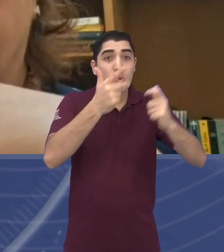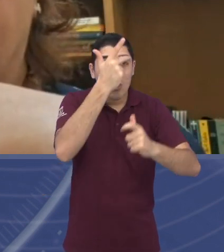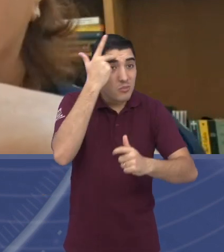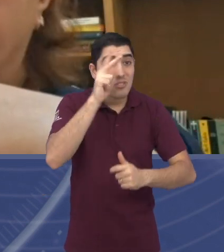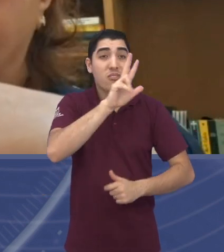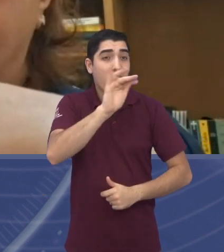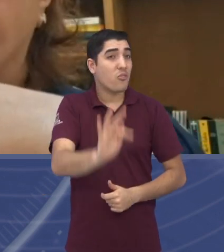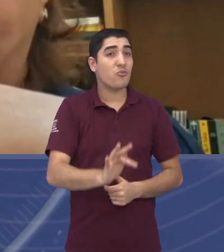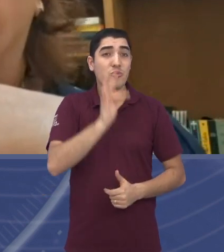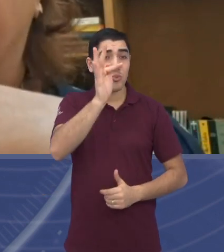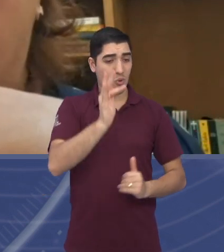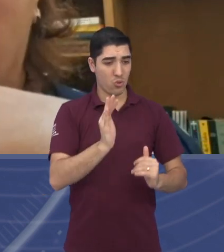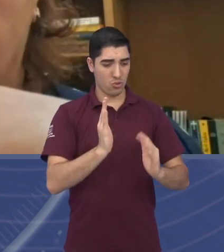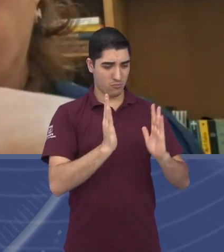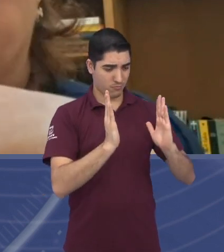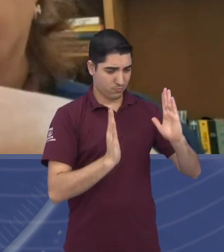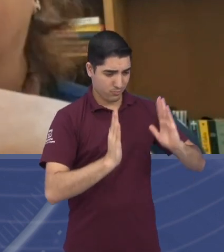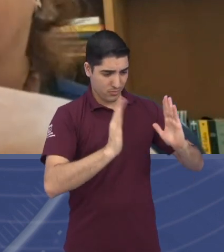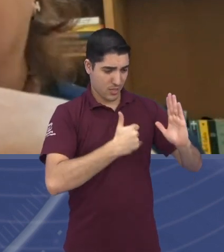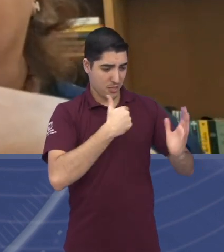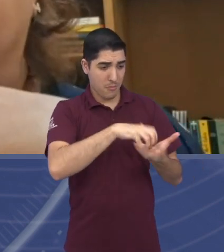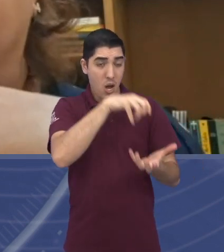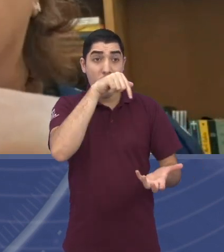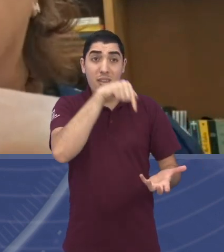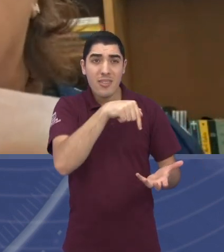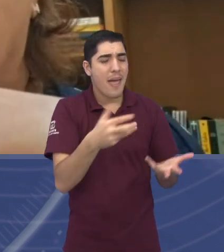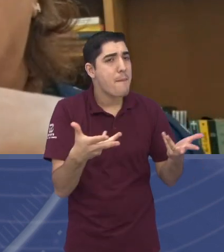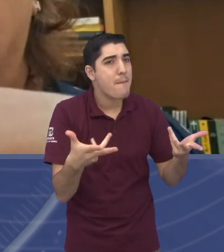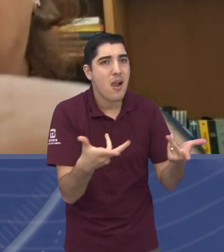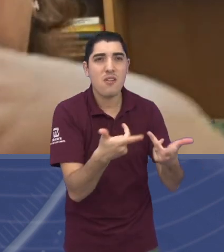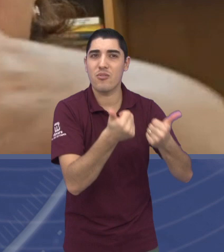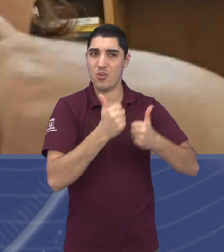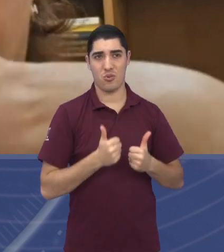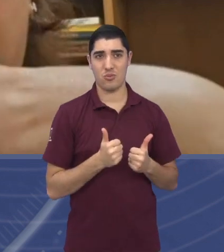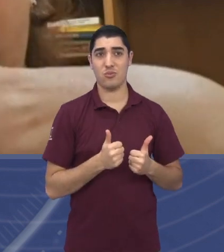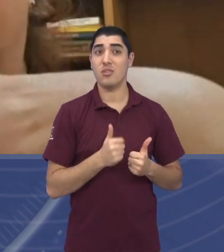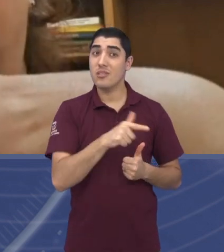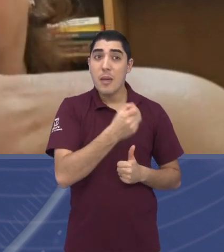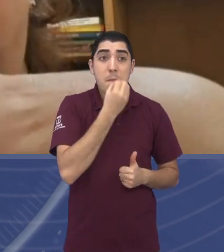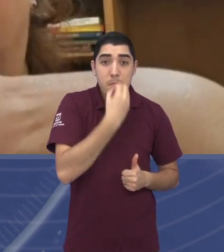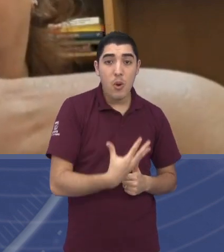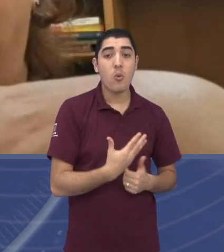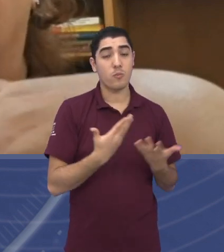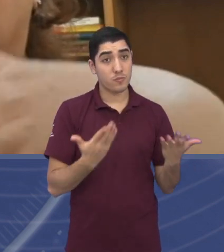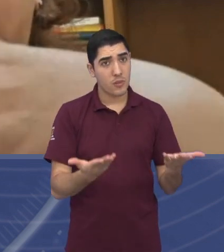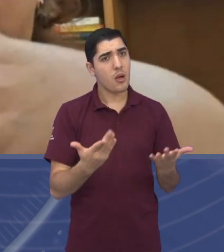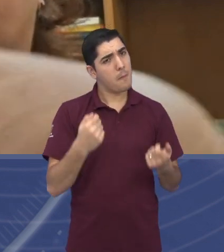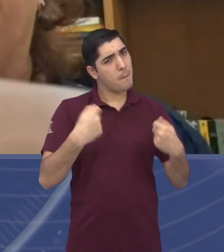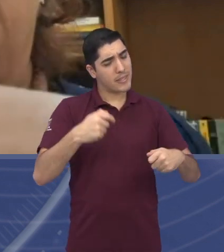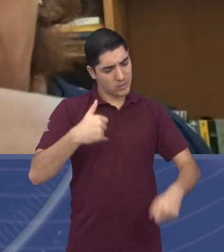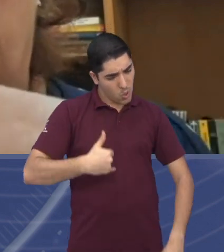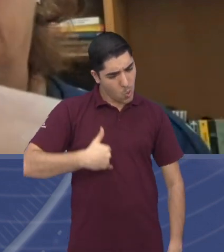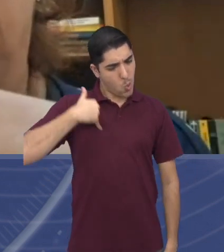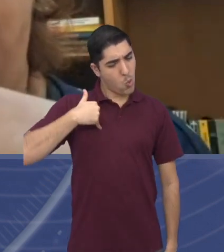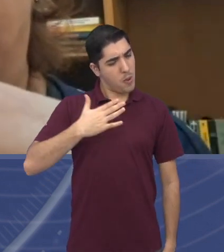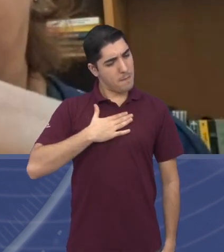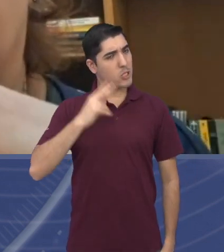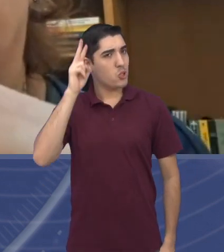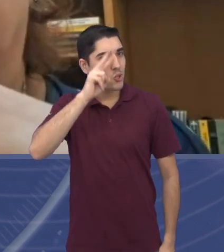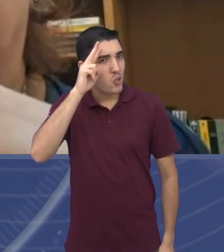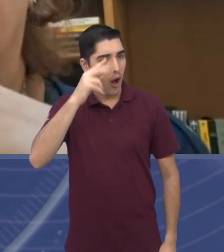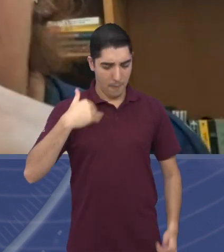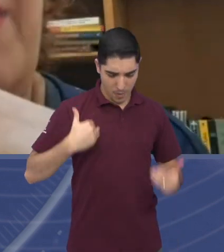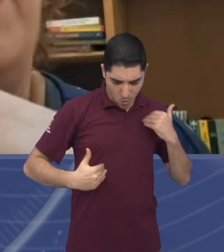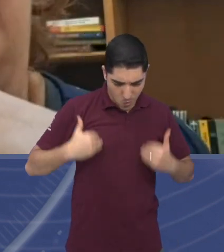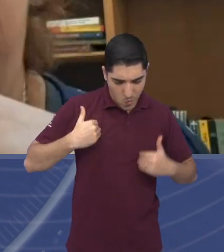envelhecemos. Envelhecer é maturidade, é uma coisa fantástica. Agora, o corpo acompanha. Então, ter orgulho da própria história e do próprio